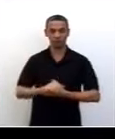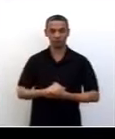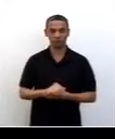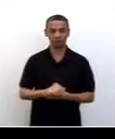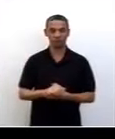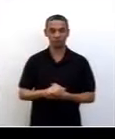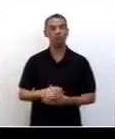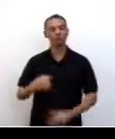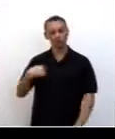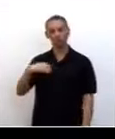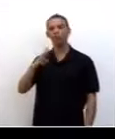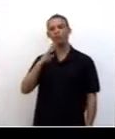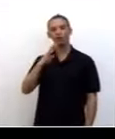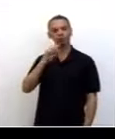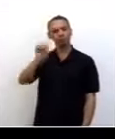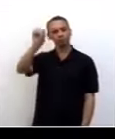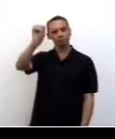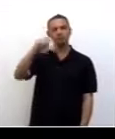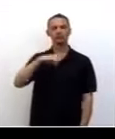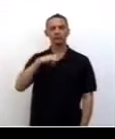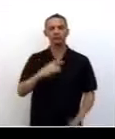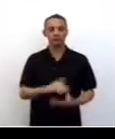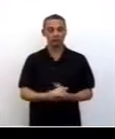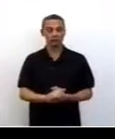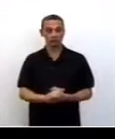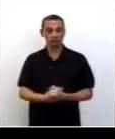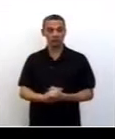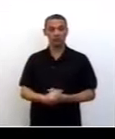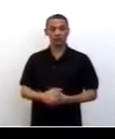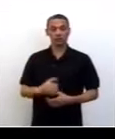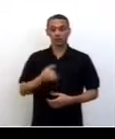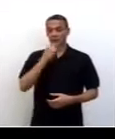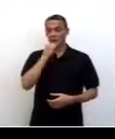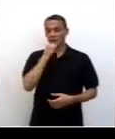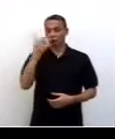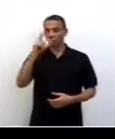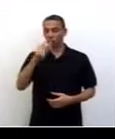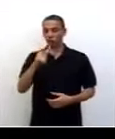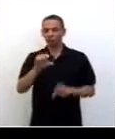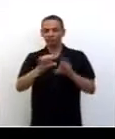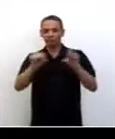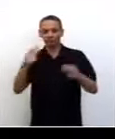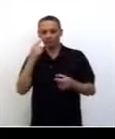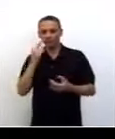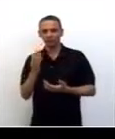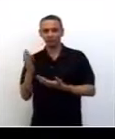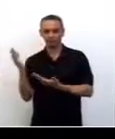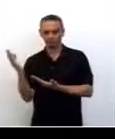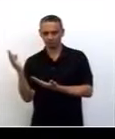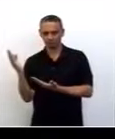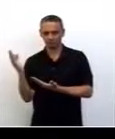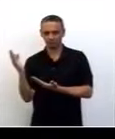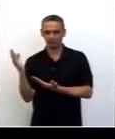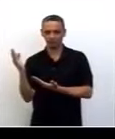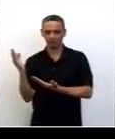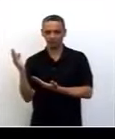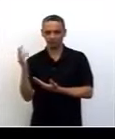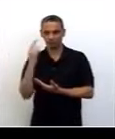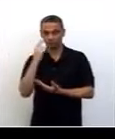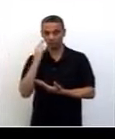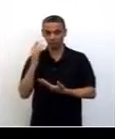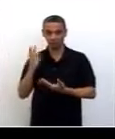Sim, eu conheço. Se for na negativa, no, mesmo processo. Sujeito vai ser I, auxiliar da pergunta, auxiliar